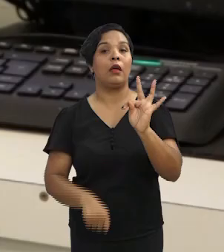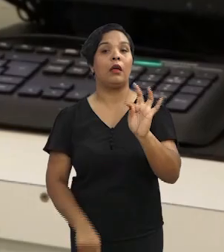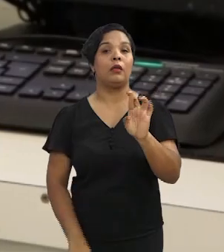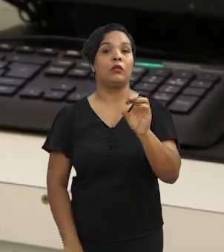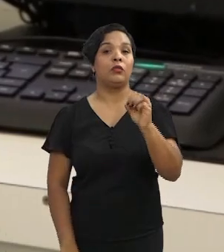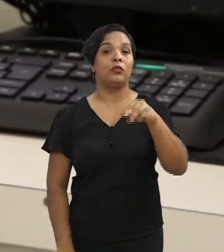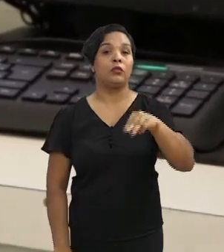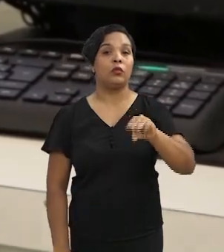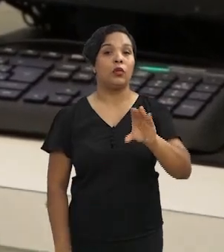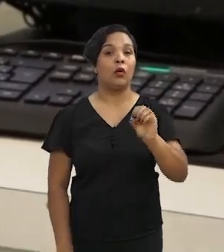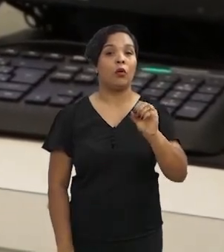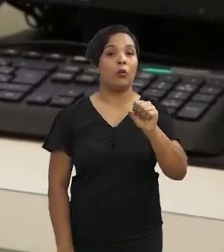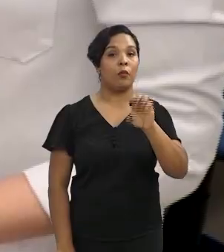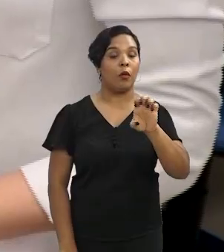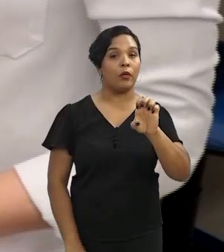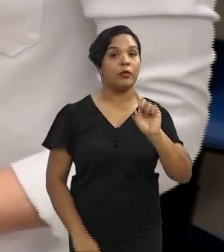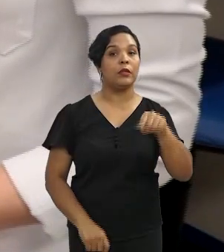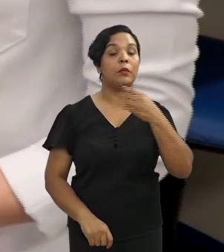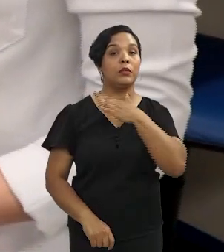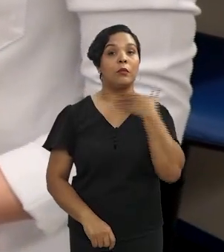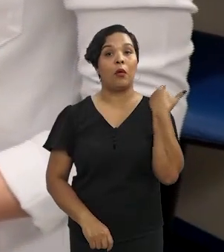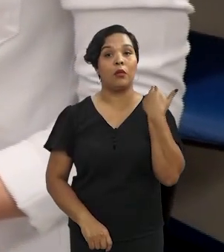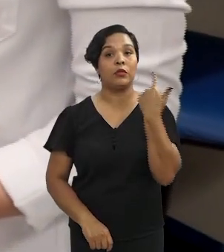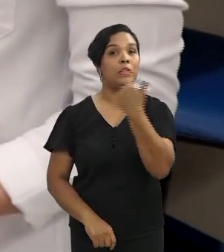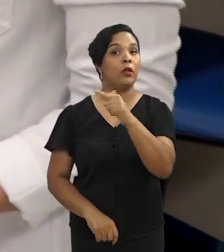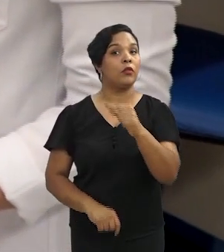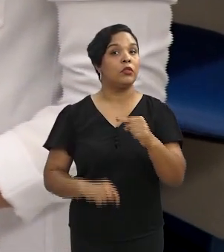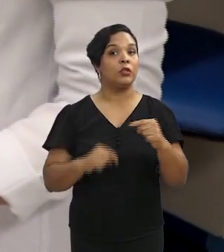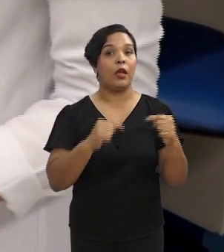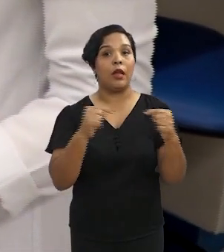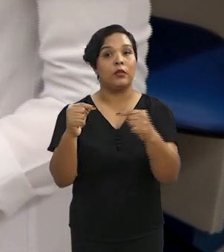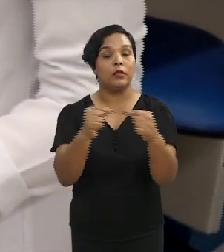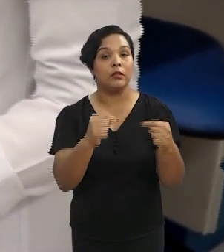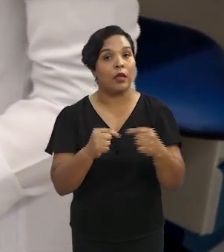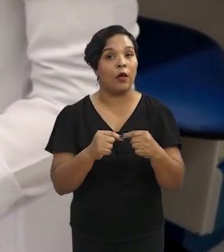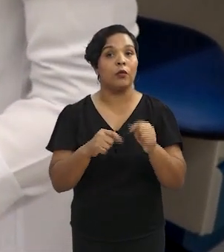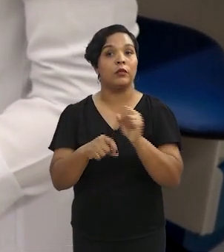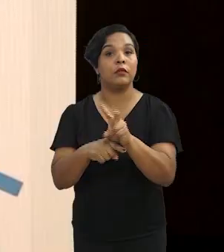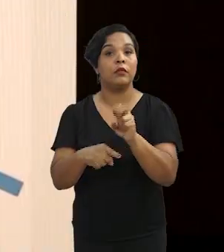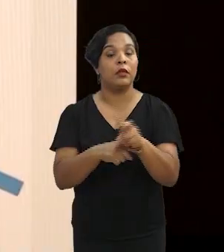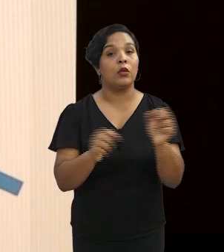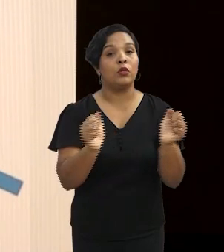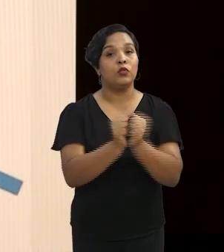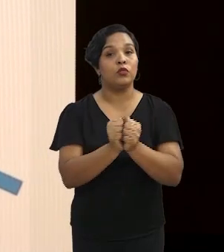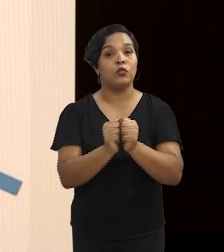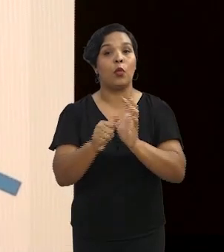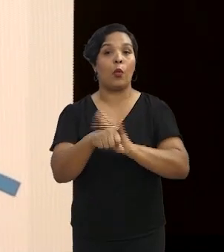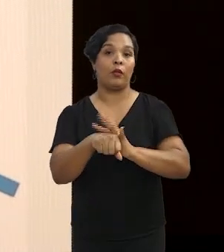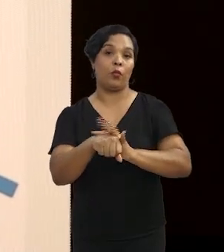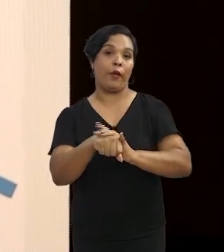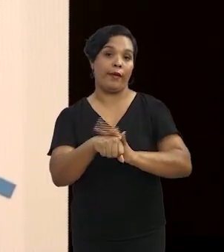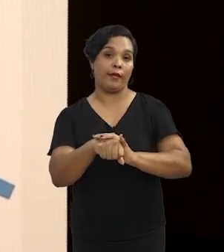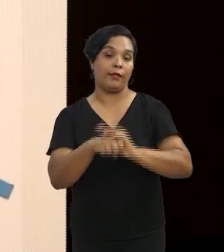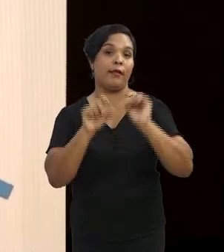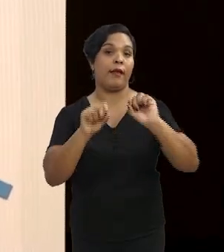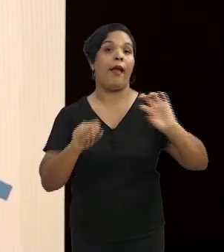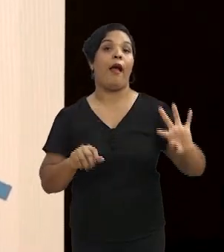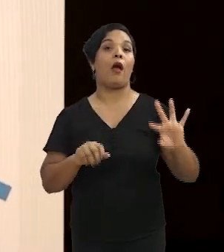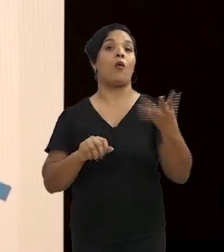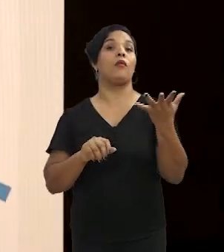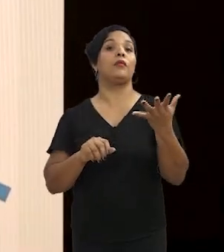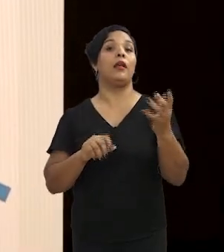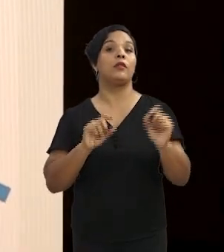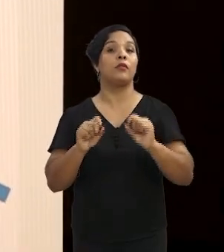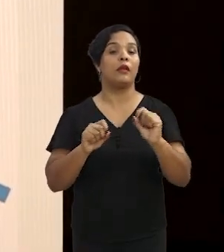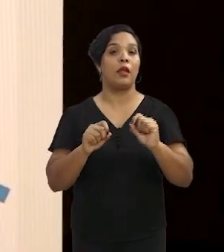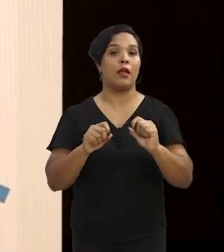trombose seguidos de morte. Na época, ainda não havia associação de quadros virais com a doença da trombose, que é quando